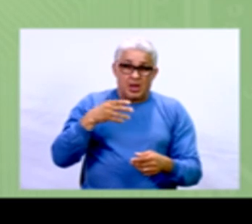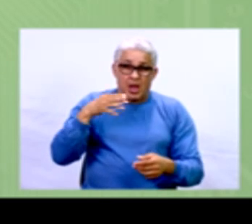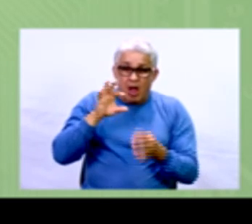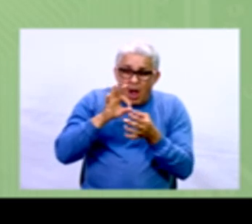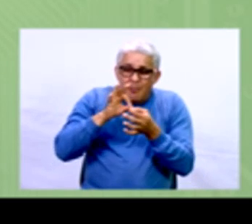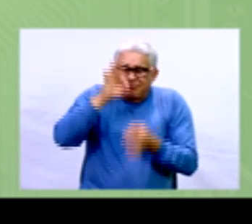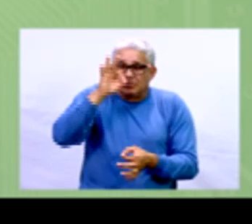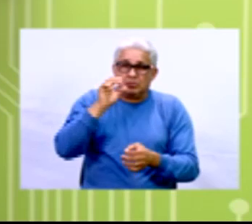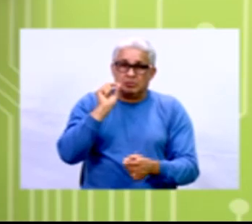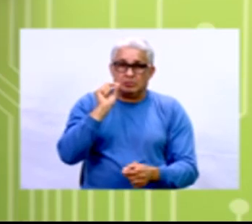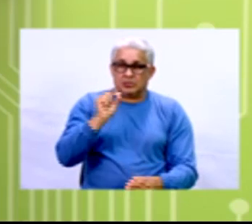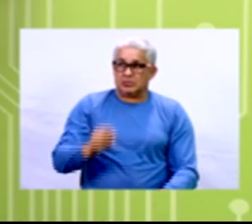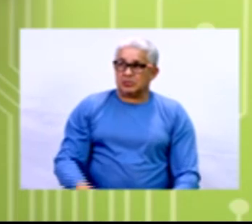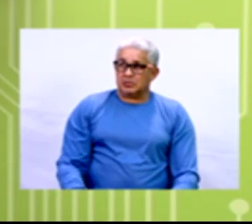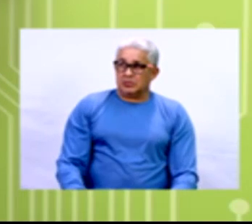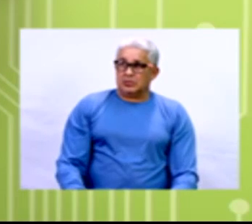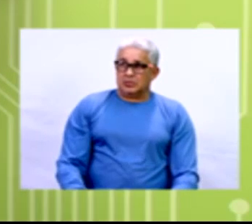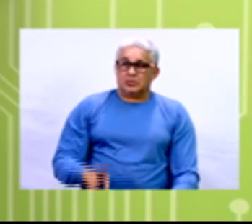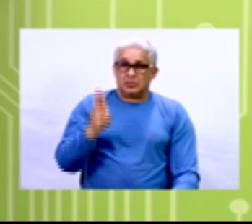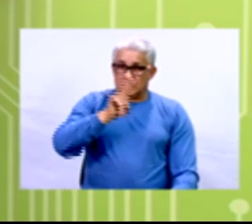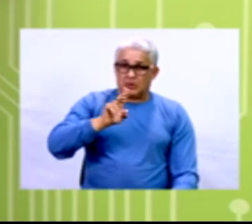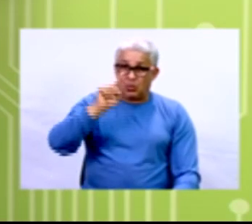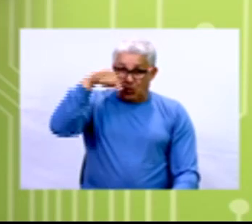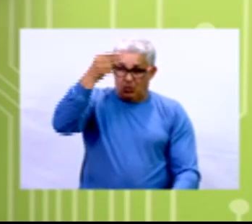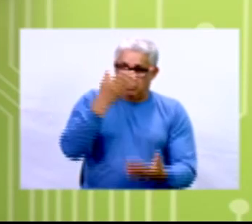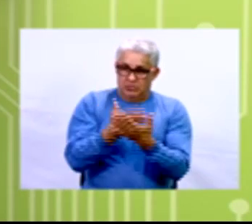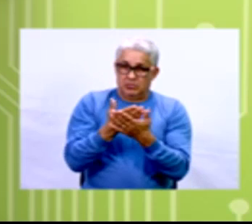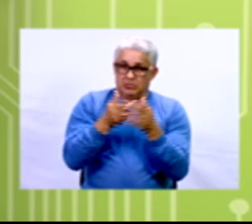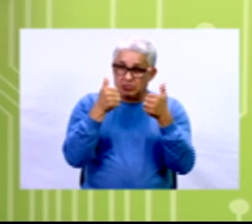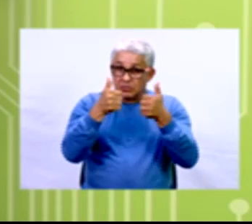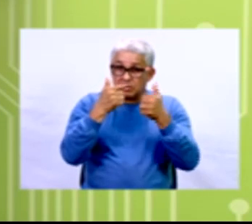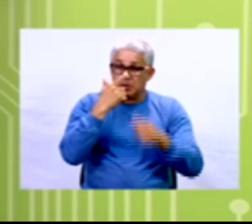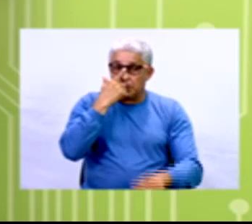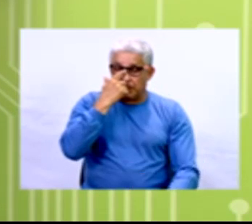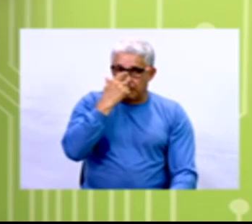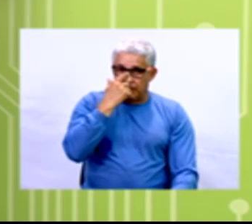um pouquinho dele e a gente vai usá-lo na próxima aula.